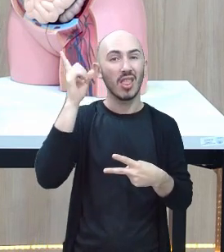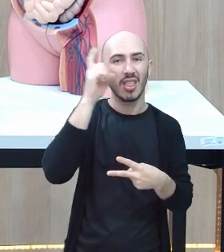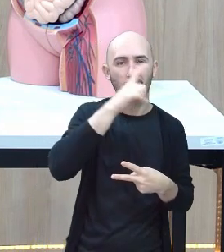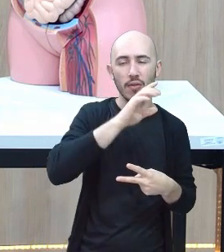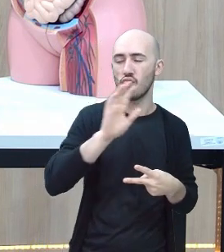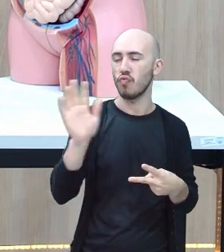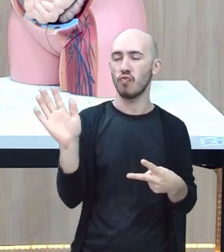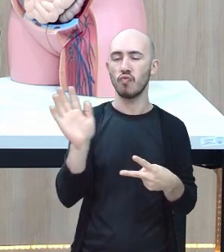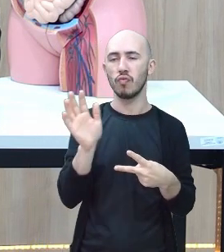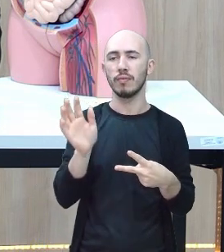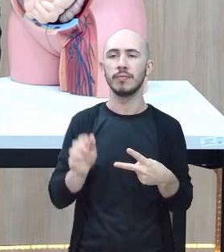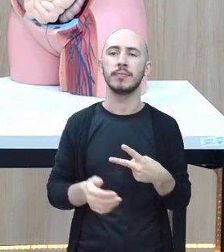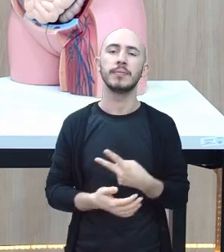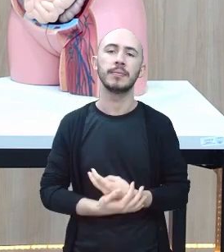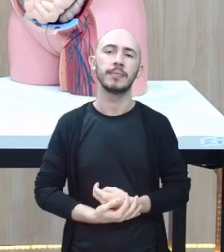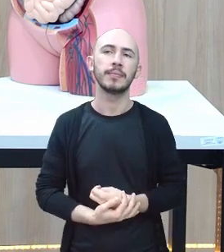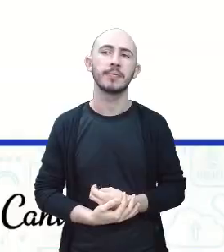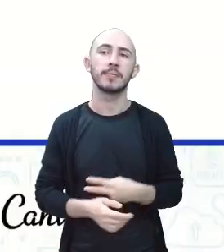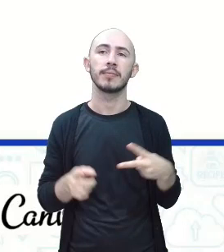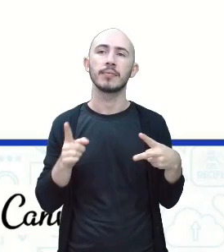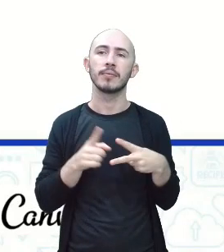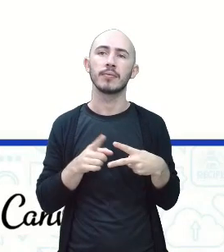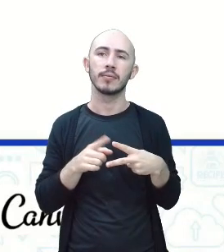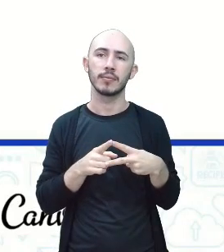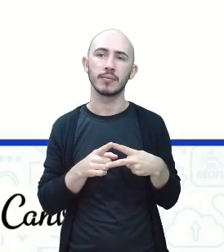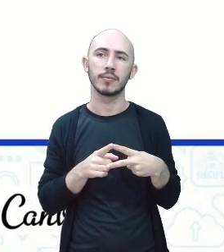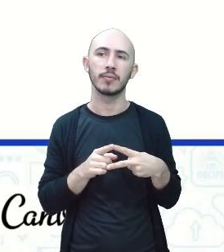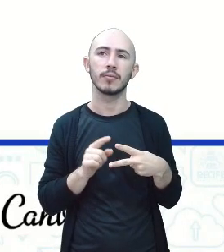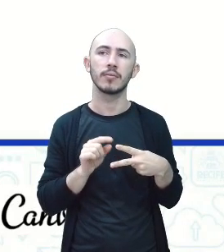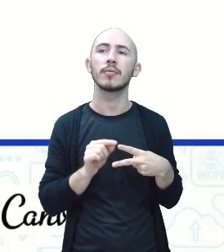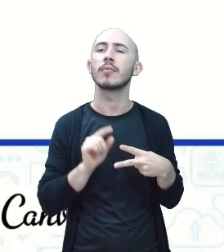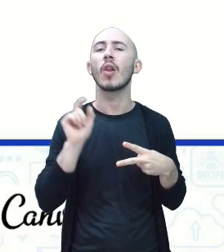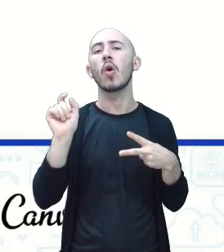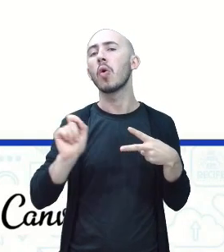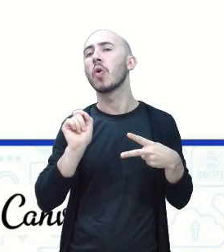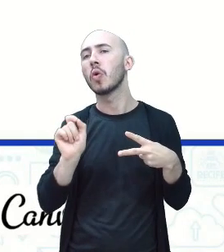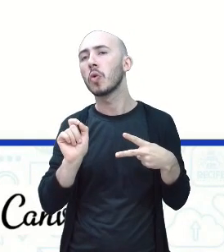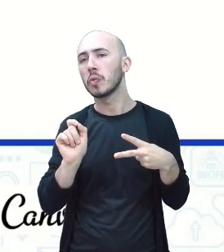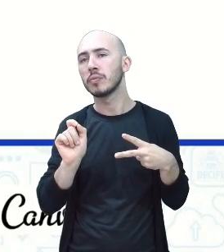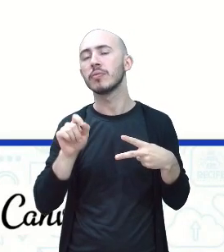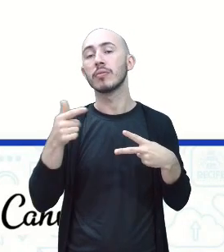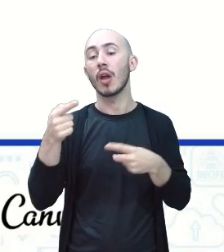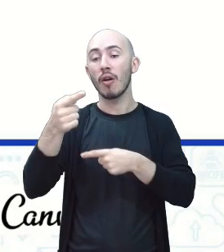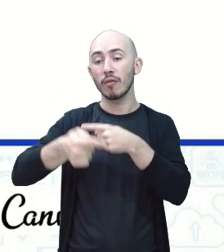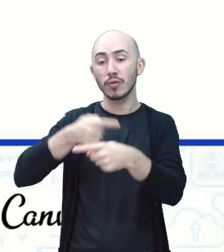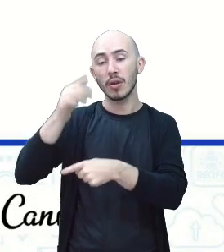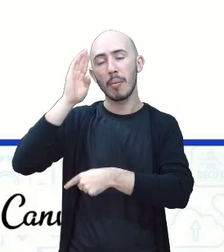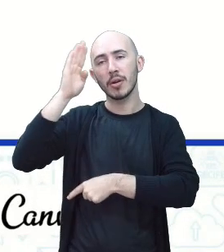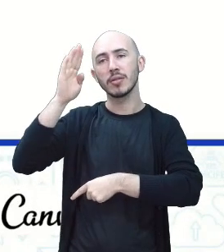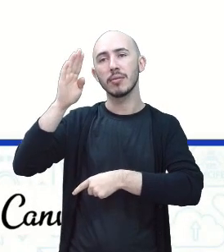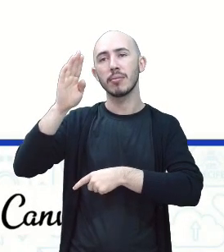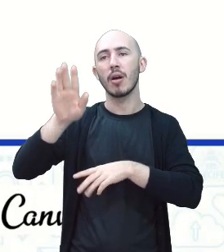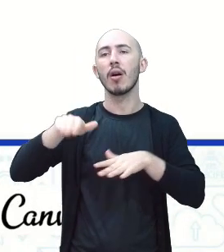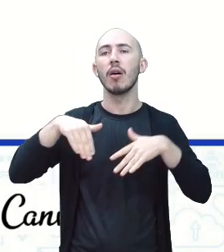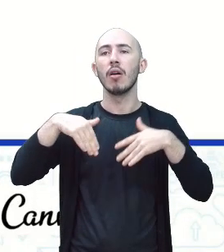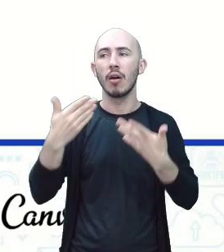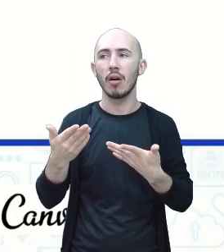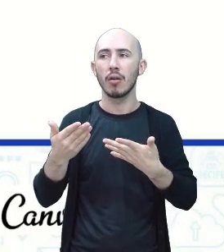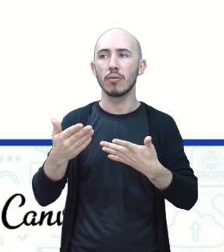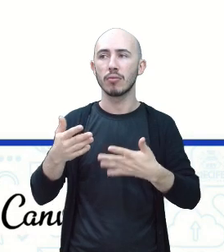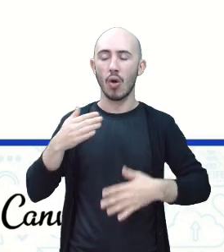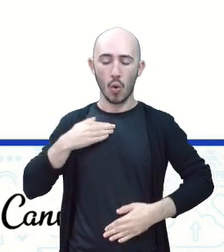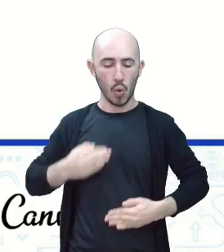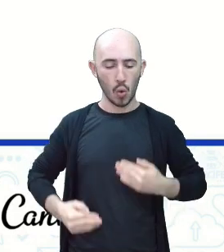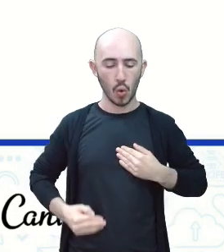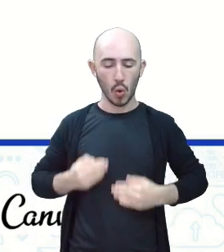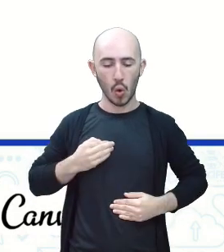difícil. O tecido epitelial de revestimento, sua função principal, revestir os